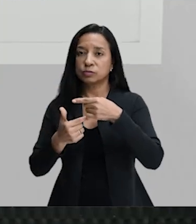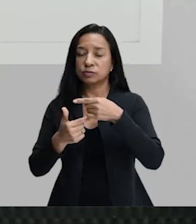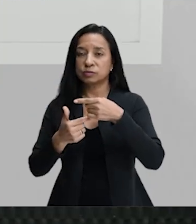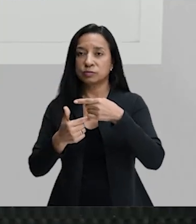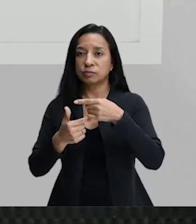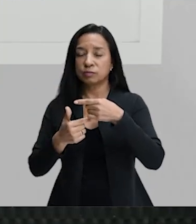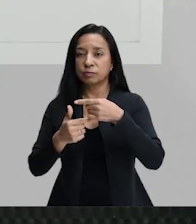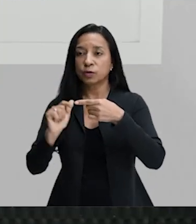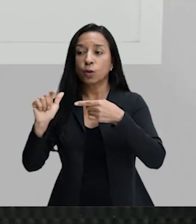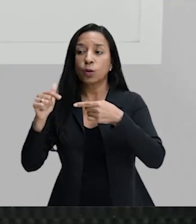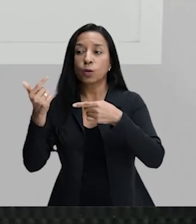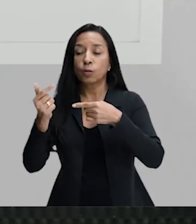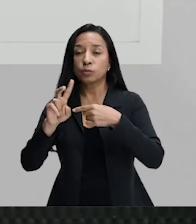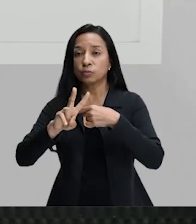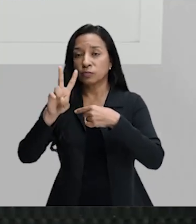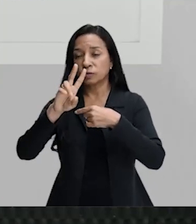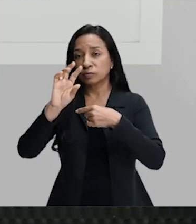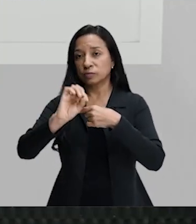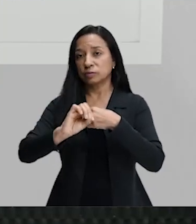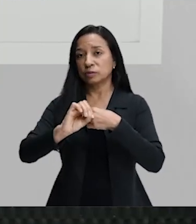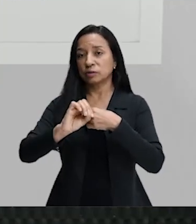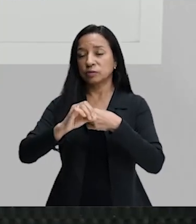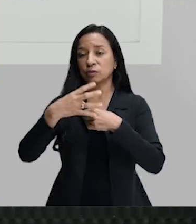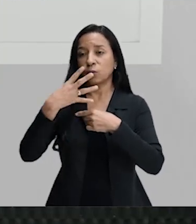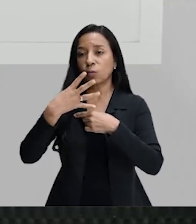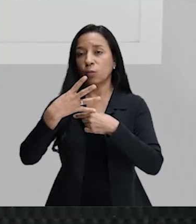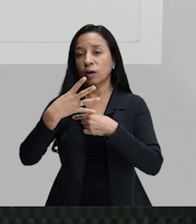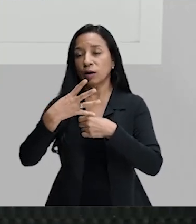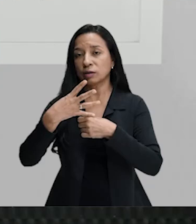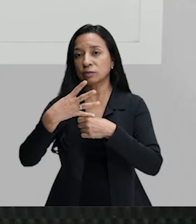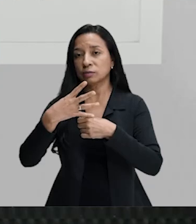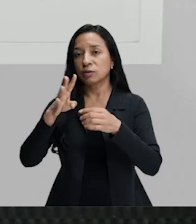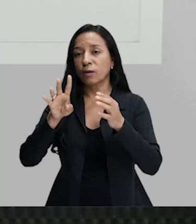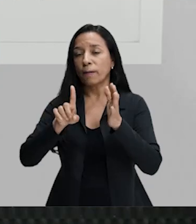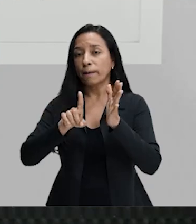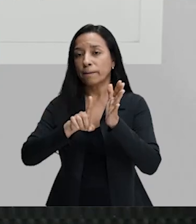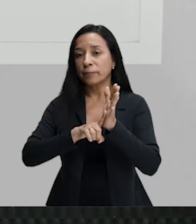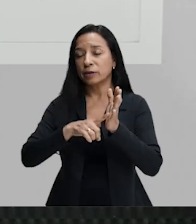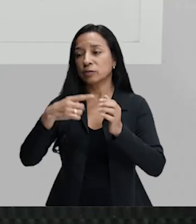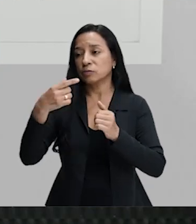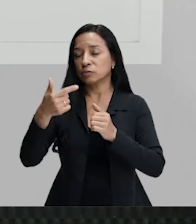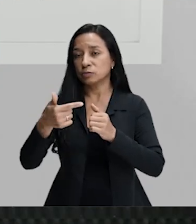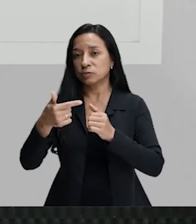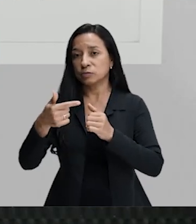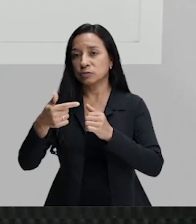E a outra raiz vai ser 4 menos 2 dividido por 2.